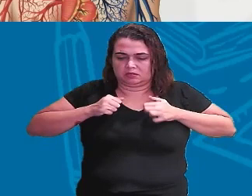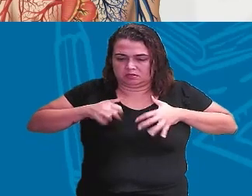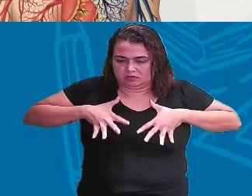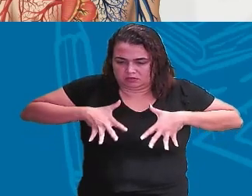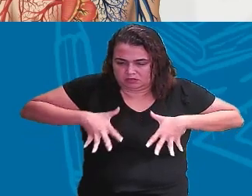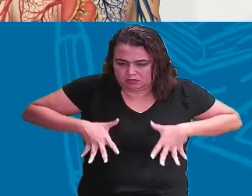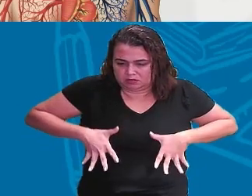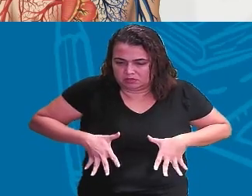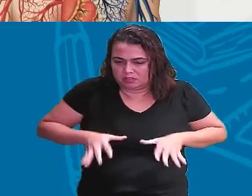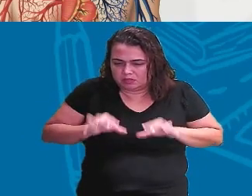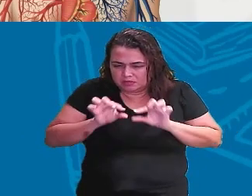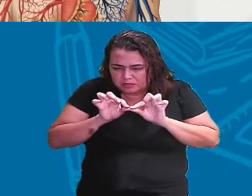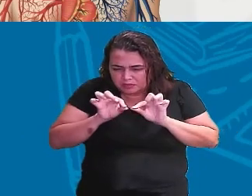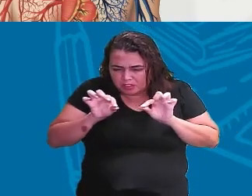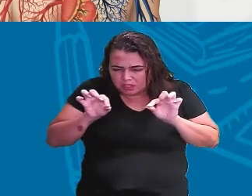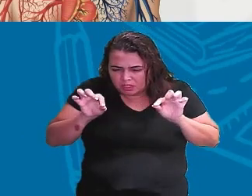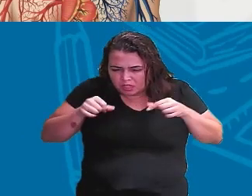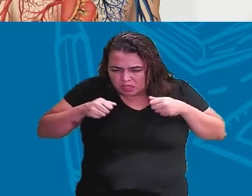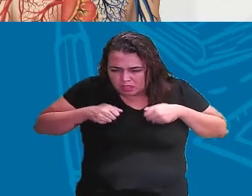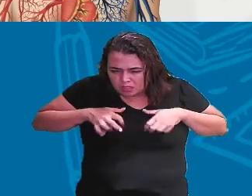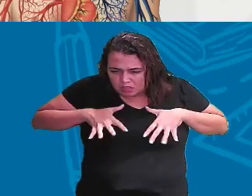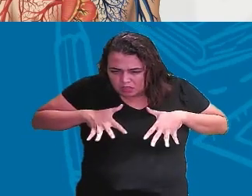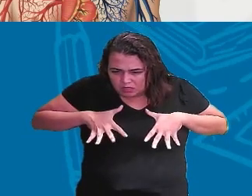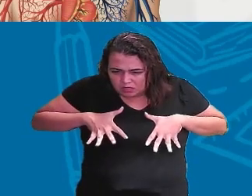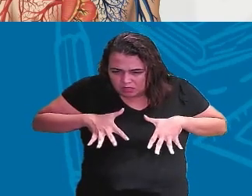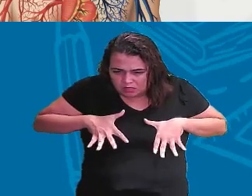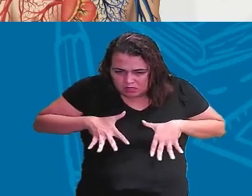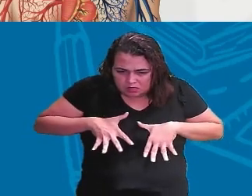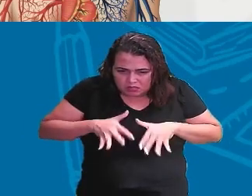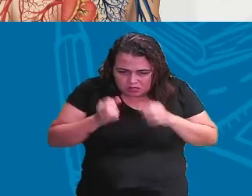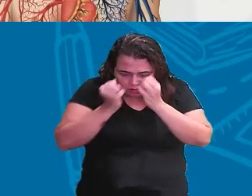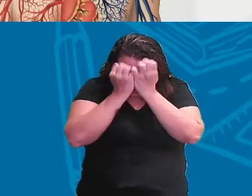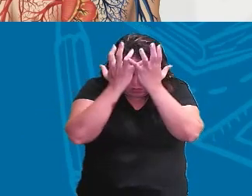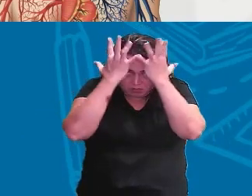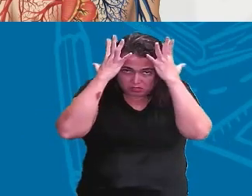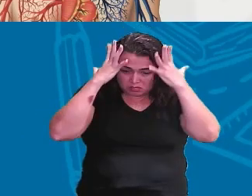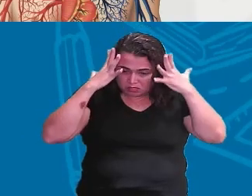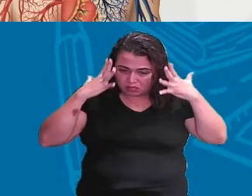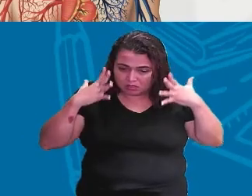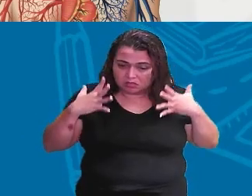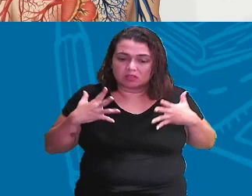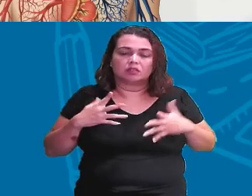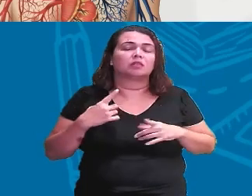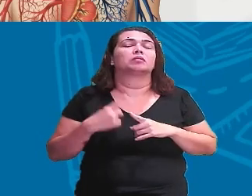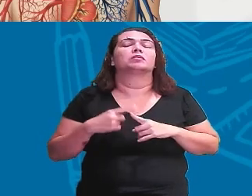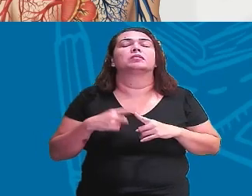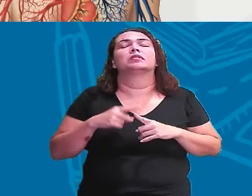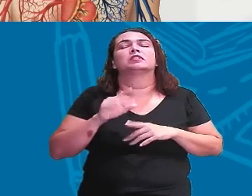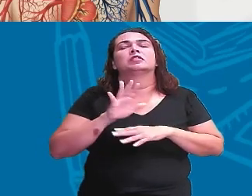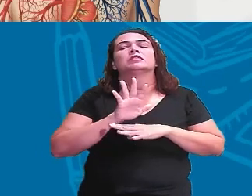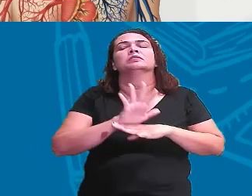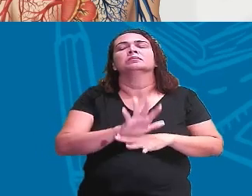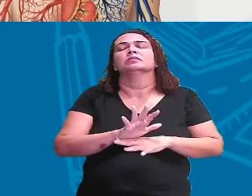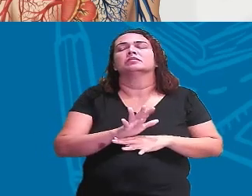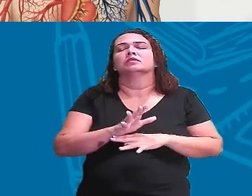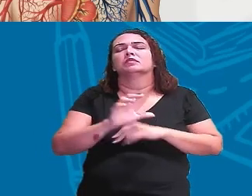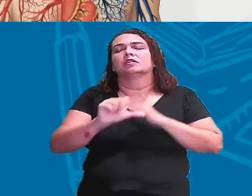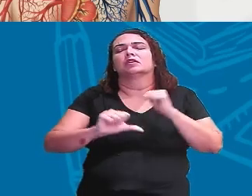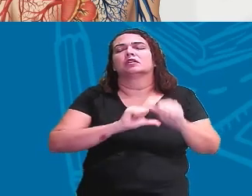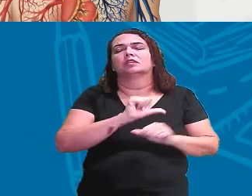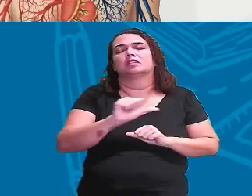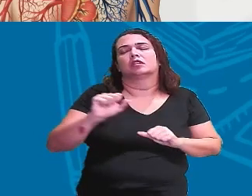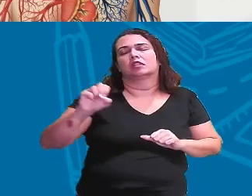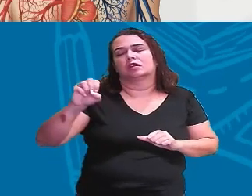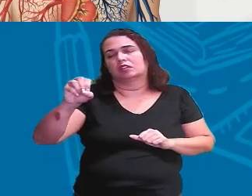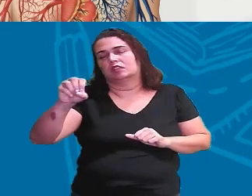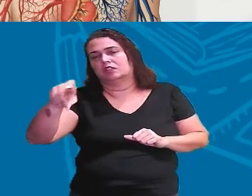são aqueles mais fininhos, né, e eles são justamente fininhos para facilitar essa troca, né, do